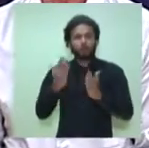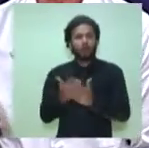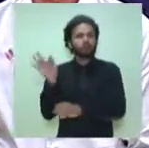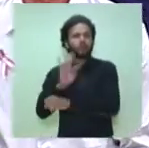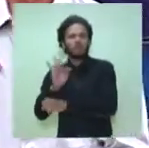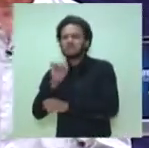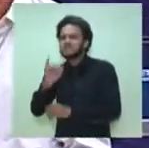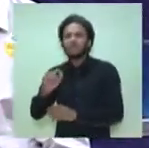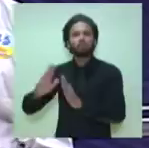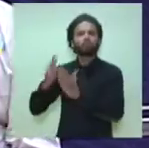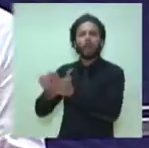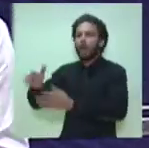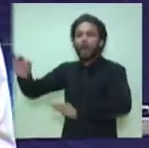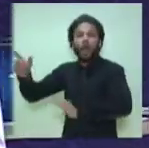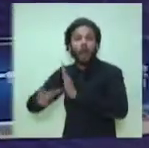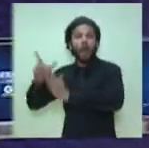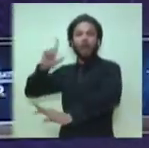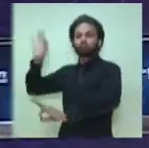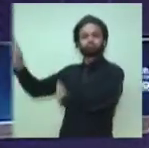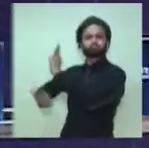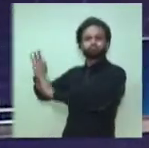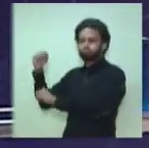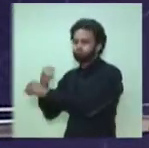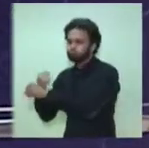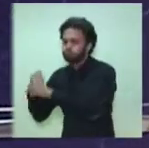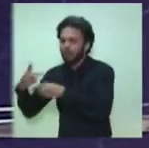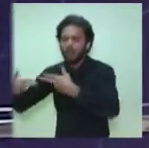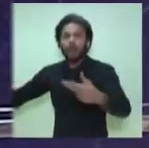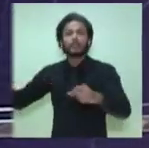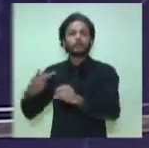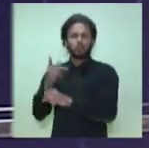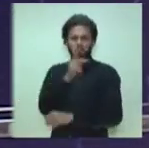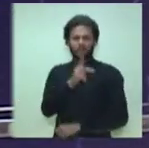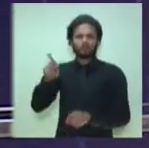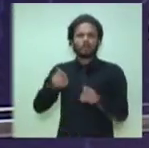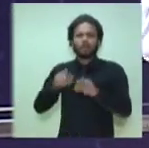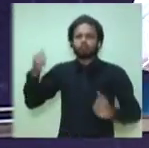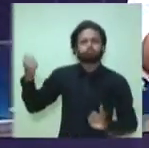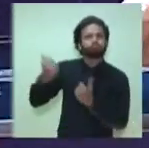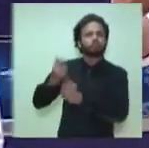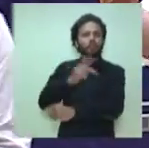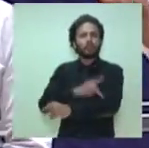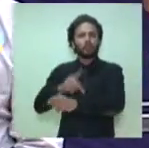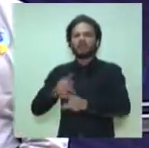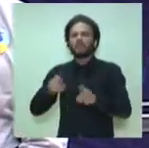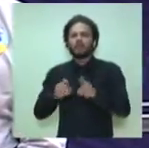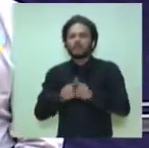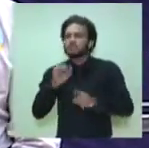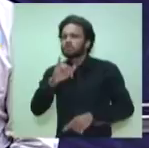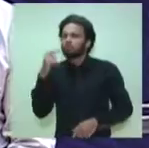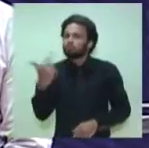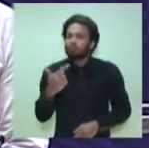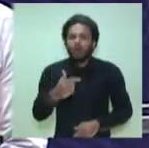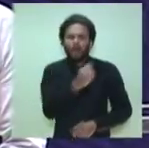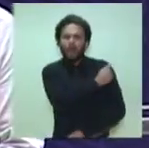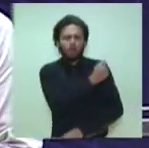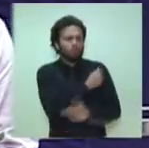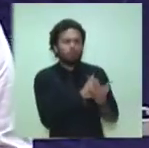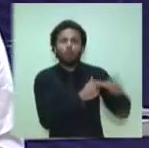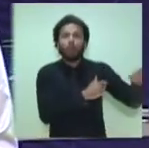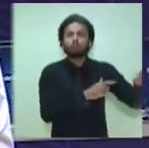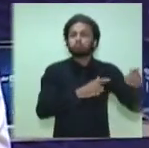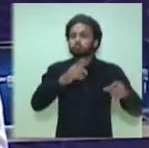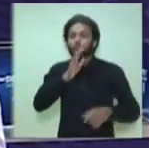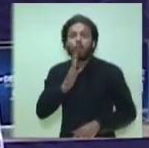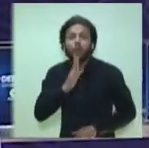sem que a escola antes seja preparada para isso, sem que o professor tenha um apoio pedagógico, sem que os outros alunos sejam preparados